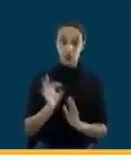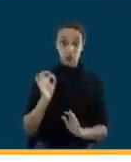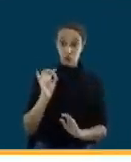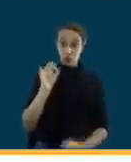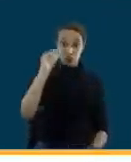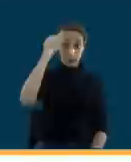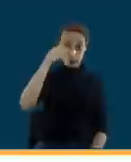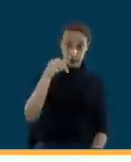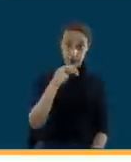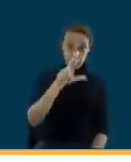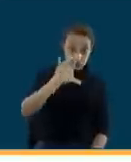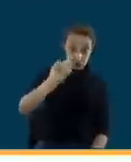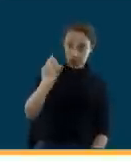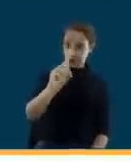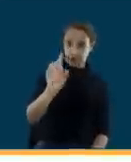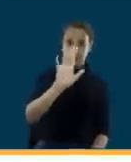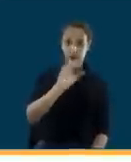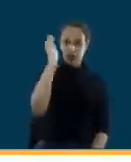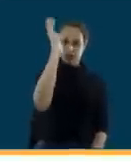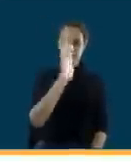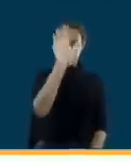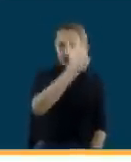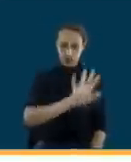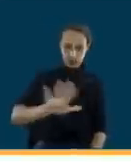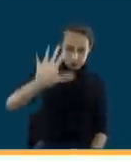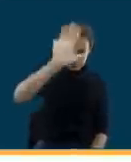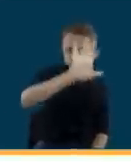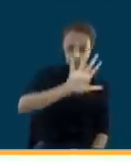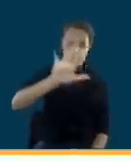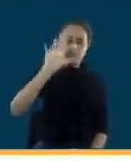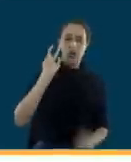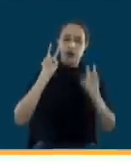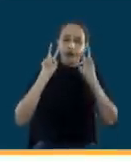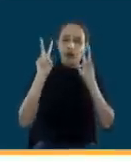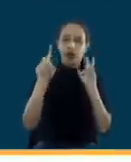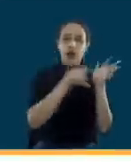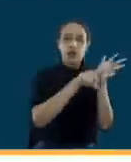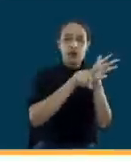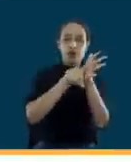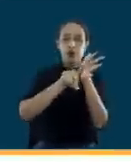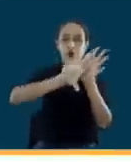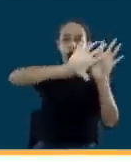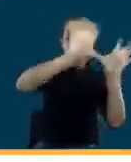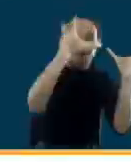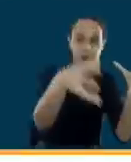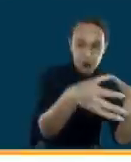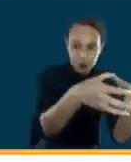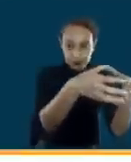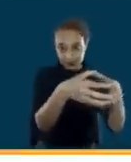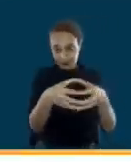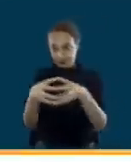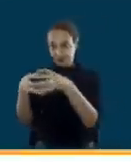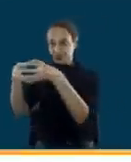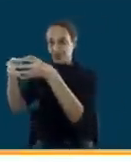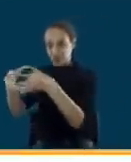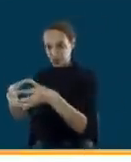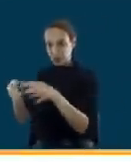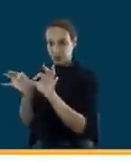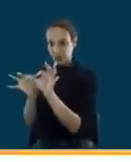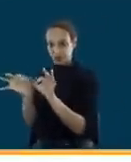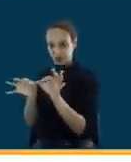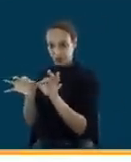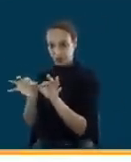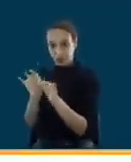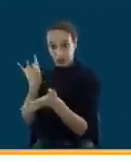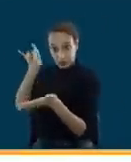teve a possibilidade de contribuir, levando para o texto a realidade do nosso país. Então, fica aqui